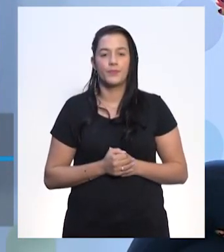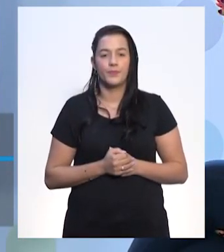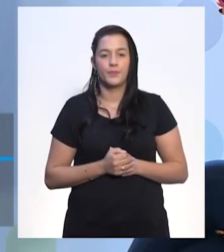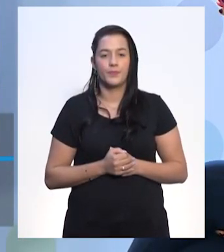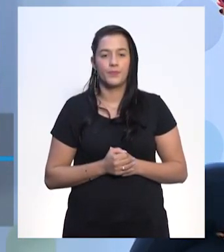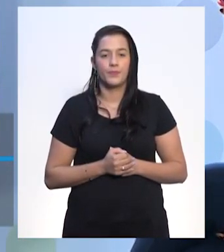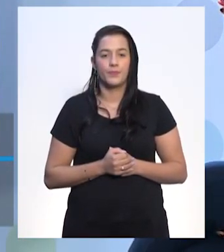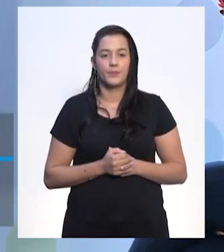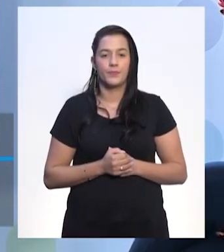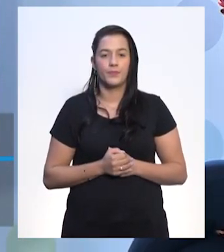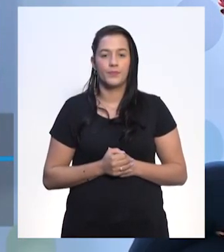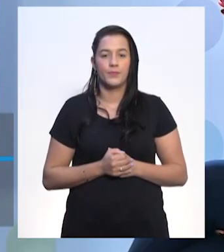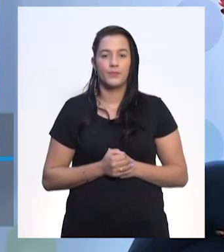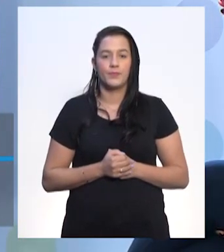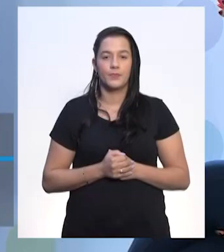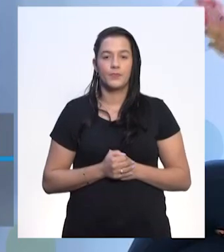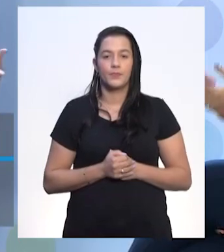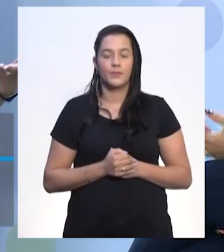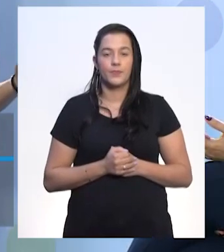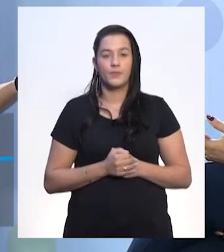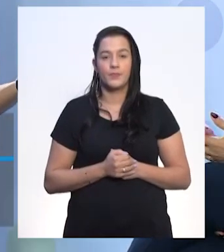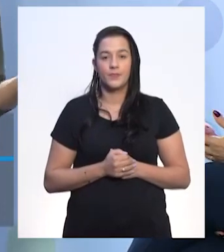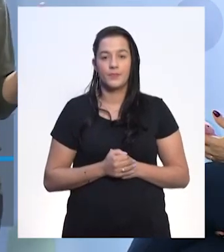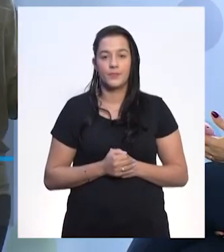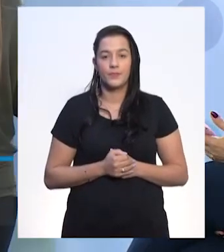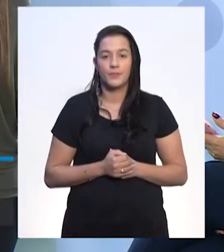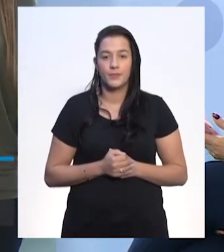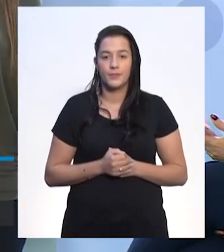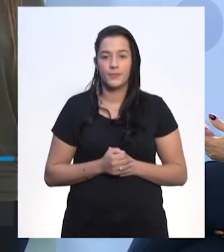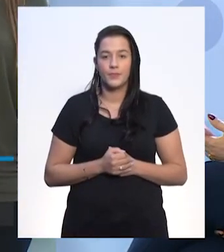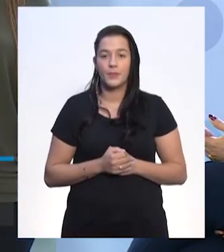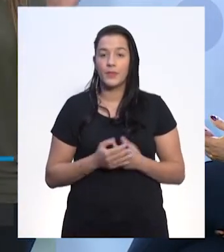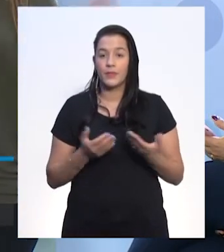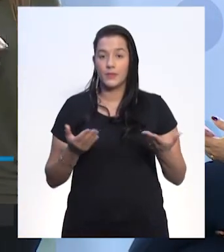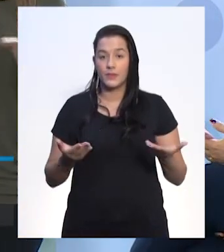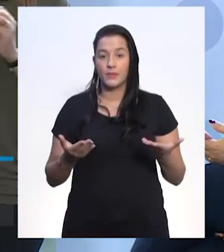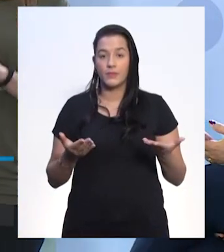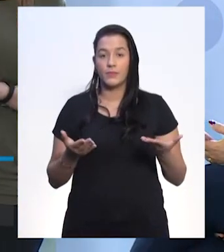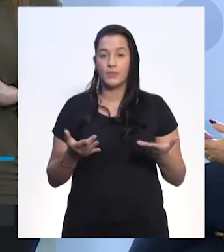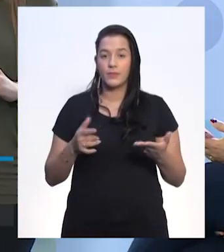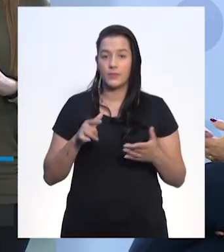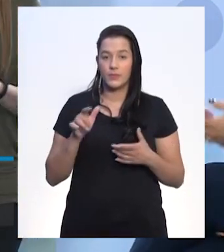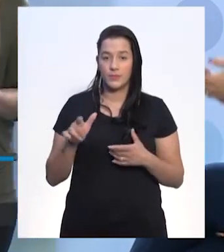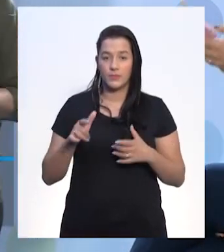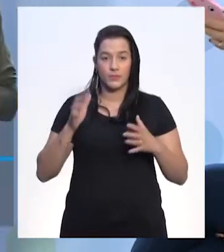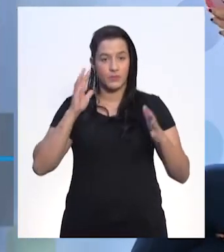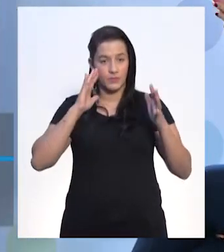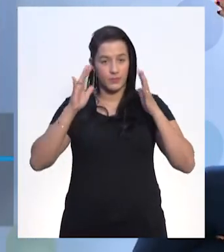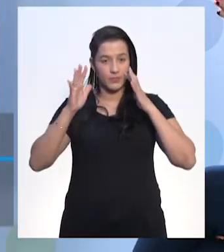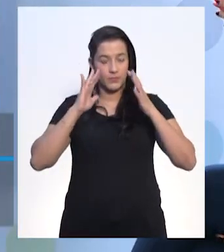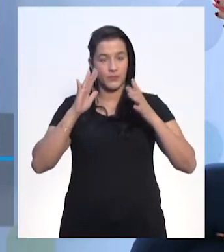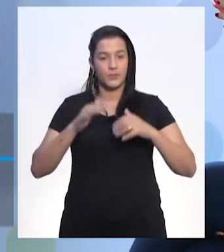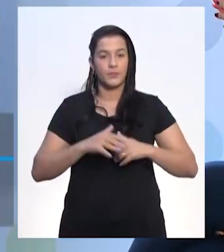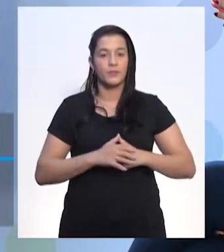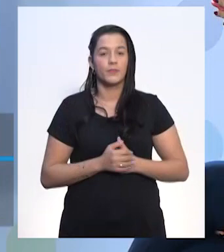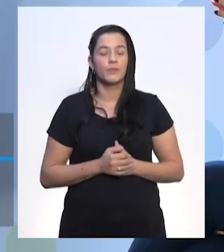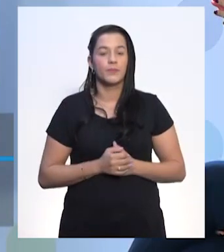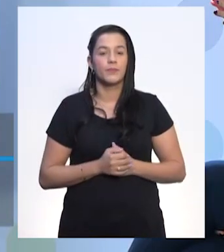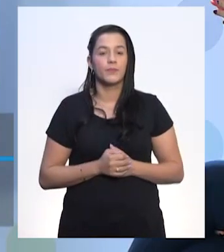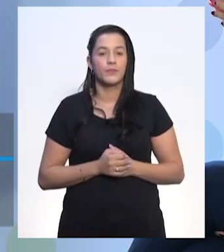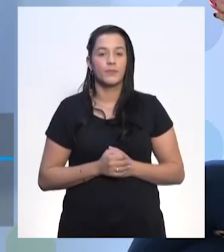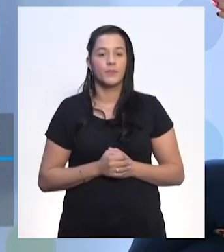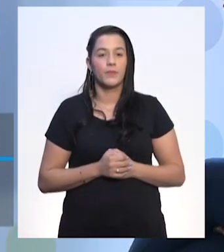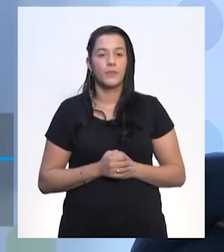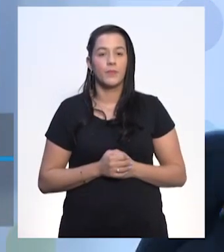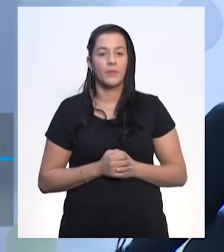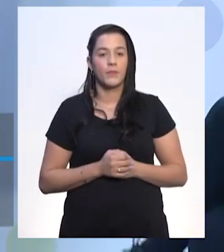Então, assim, por que será, né, que estamos nesse estado de conservação? Então, vale a pena uma reflexão aí, tá?